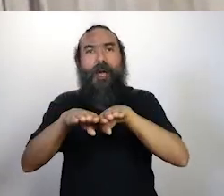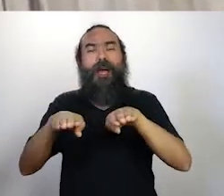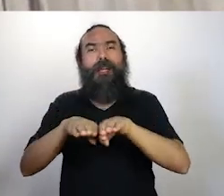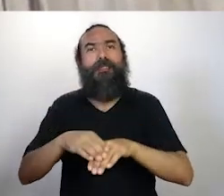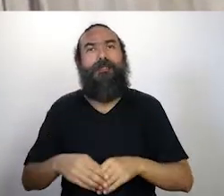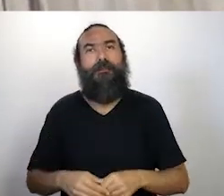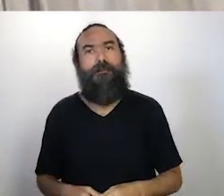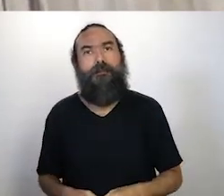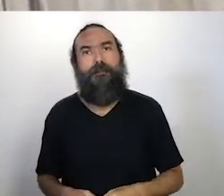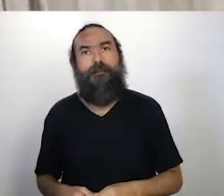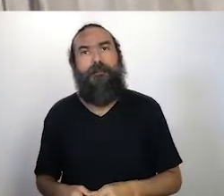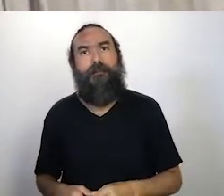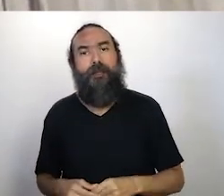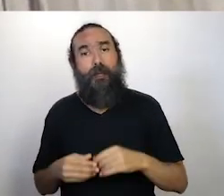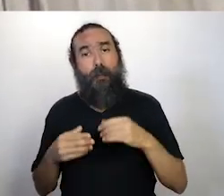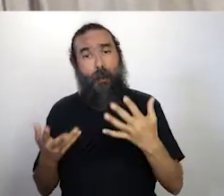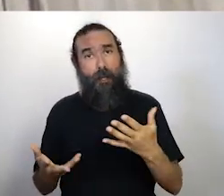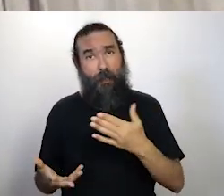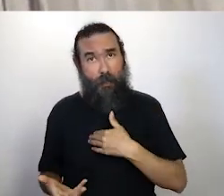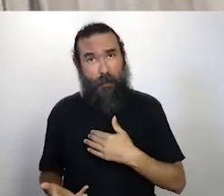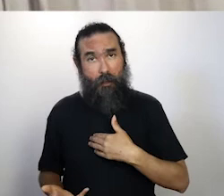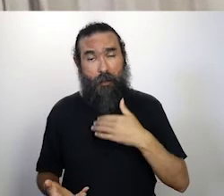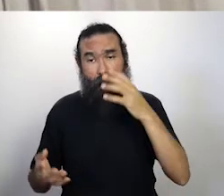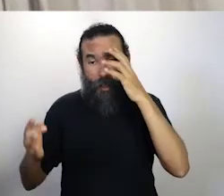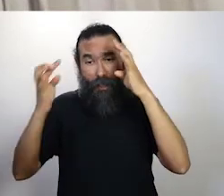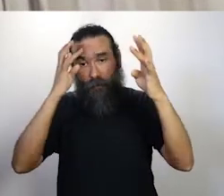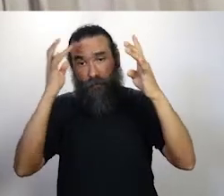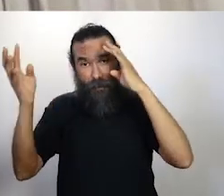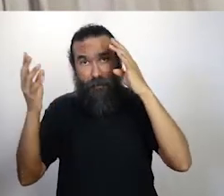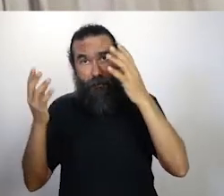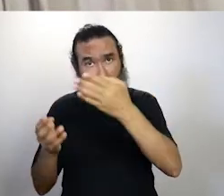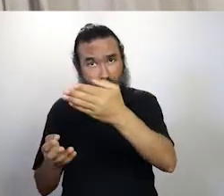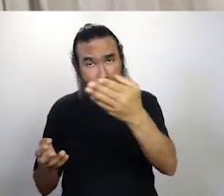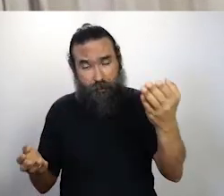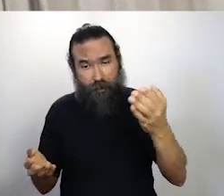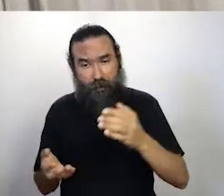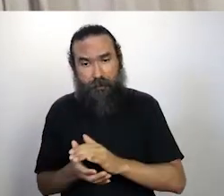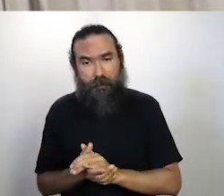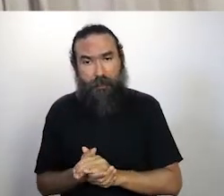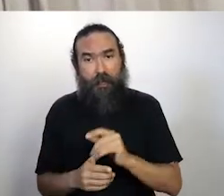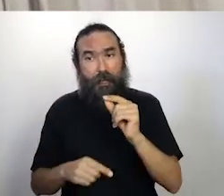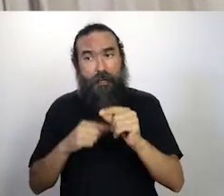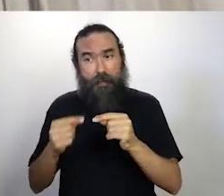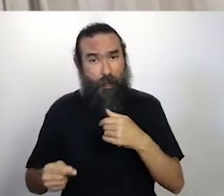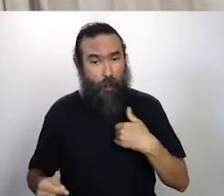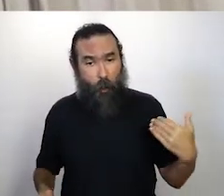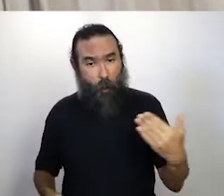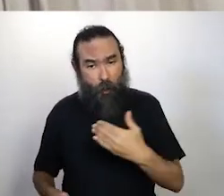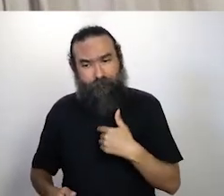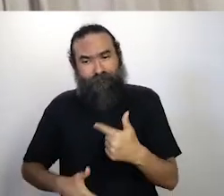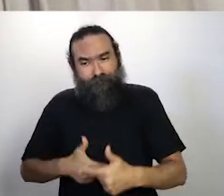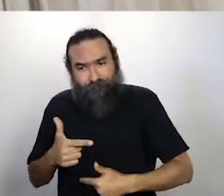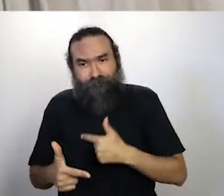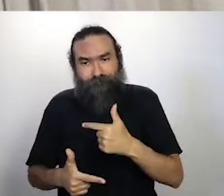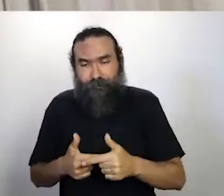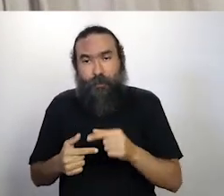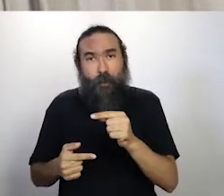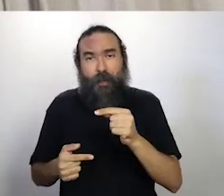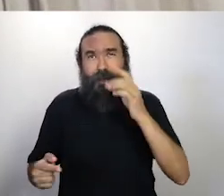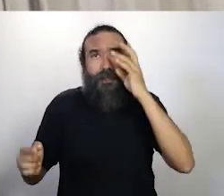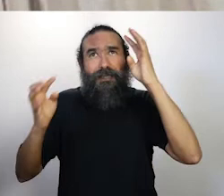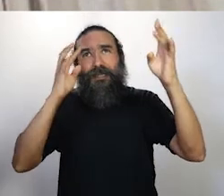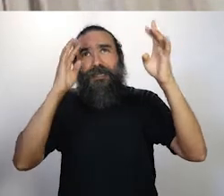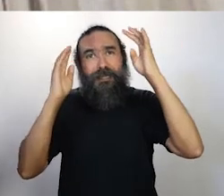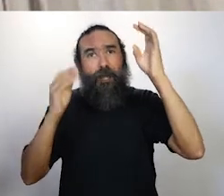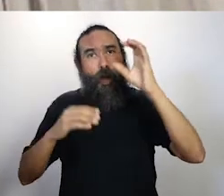faço essa reflexão, então, para concluir aqui, e a gente tem feito sistematicamente essa reflexão do Conselho Nacional de